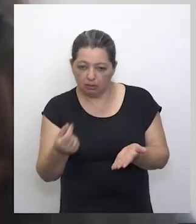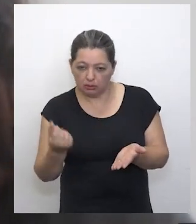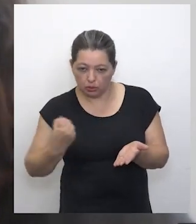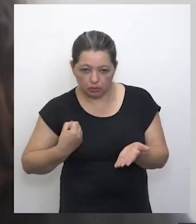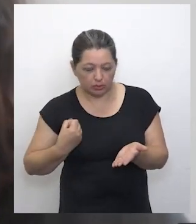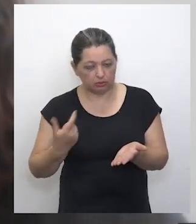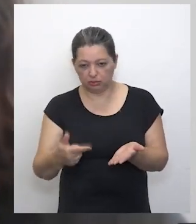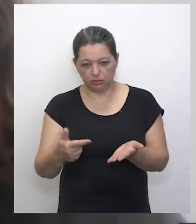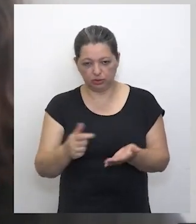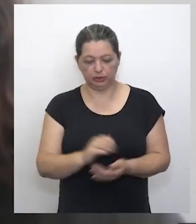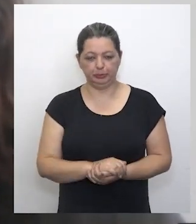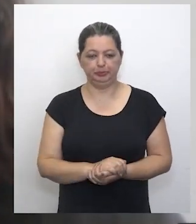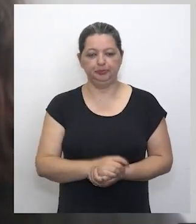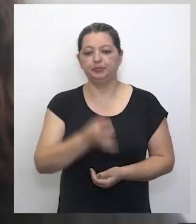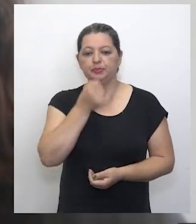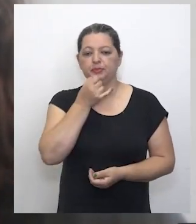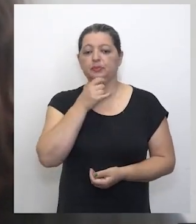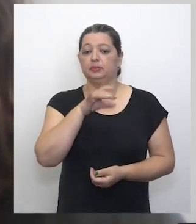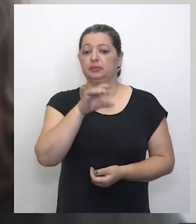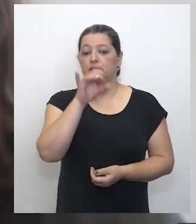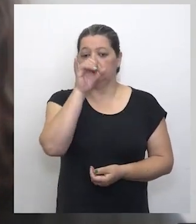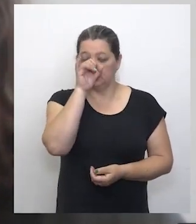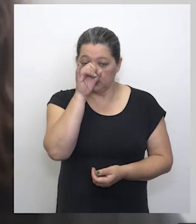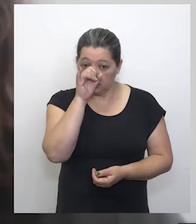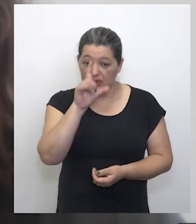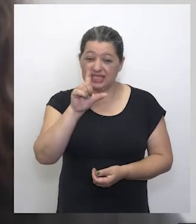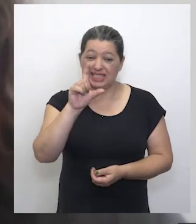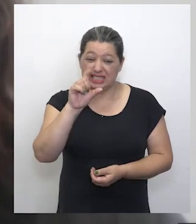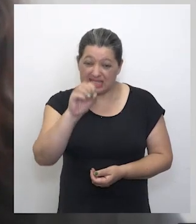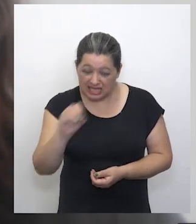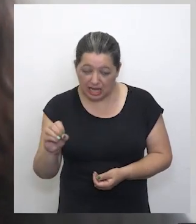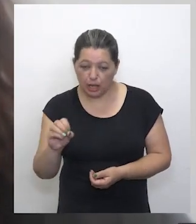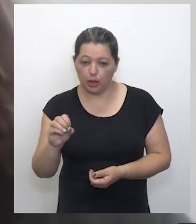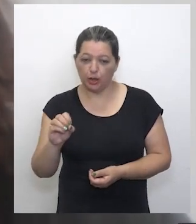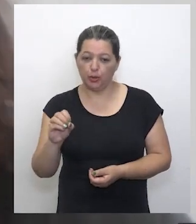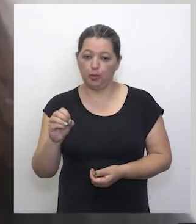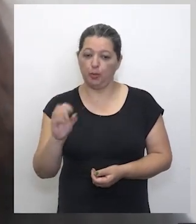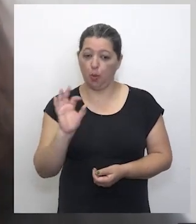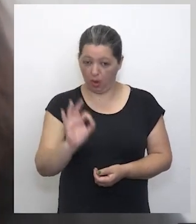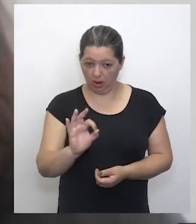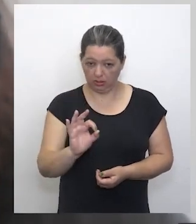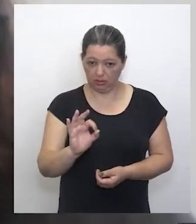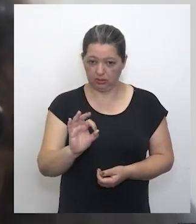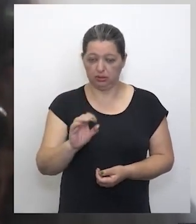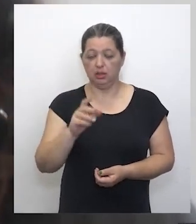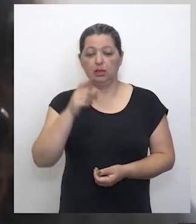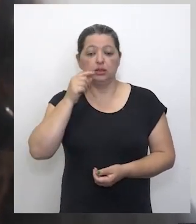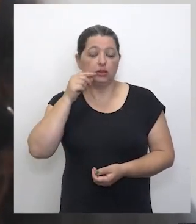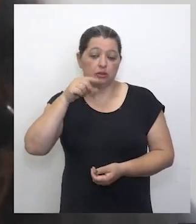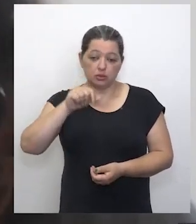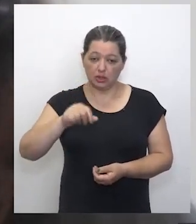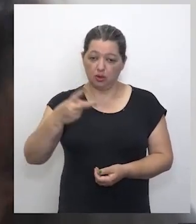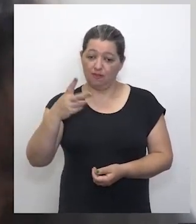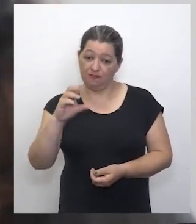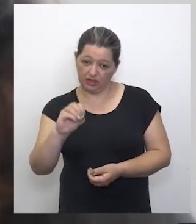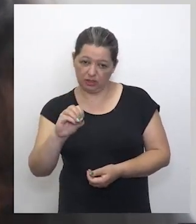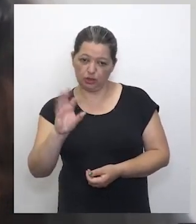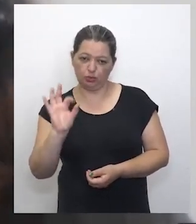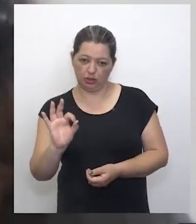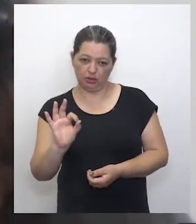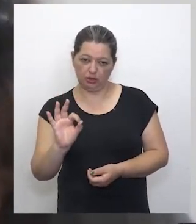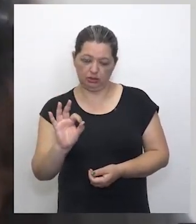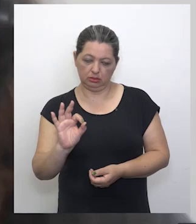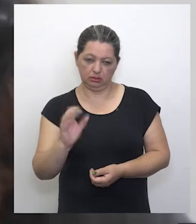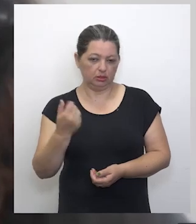Suponhamos, se um porco valia 100 moedas e o sal valia 20 moedas, eles não precisariam